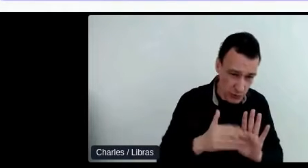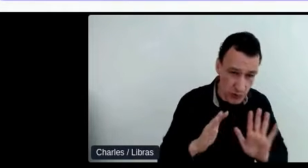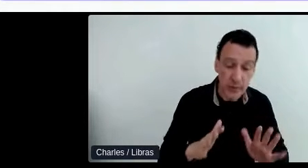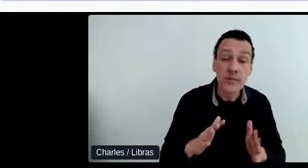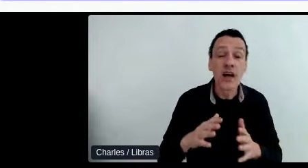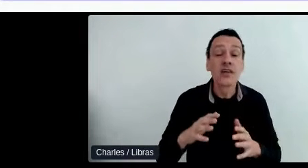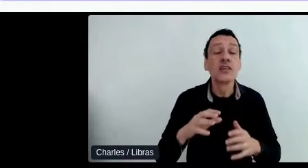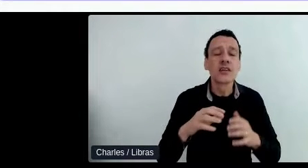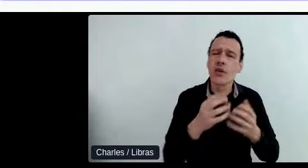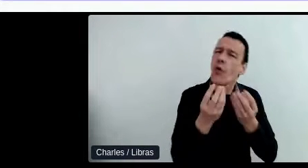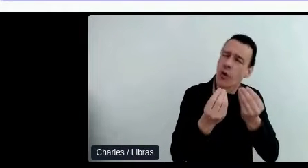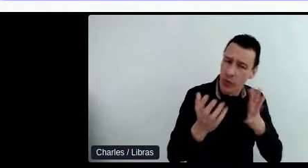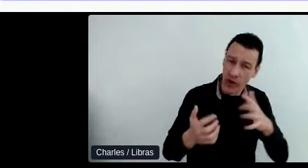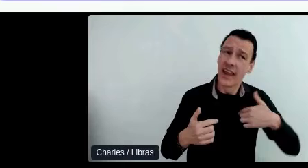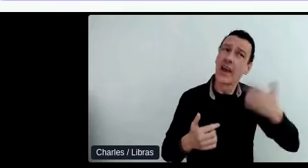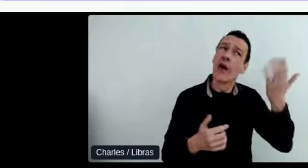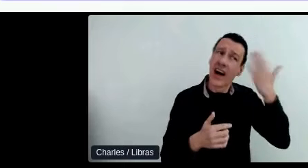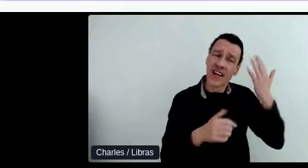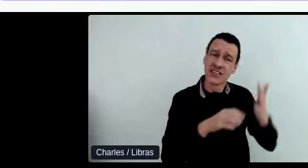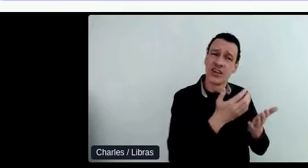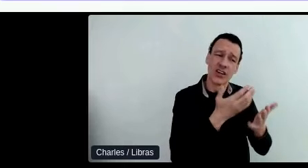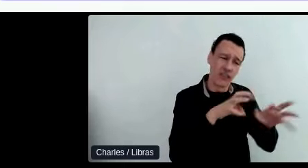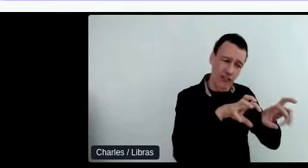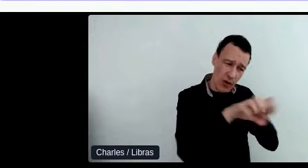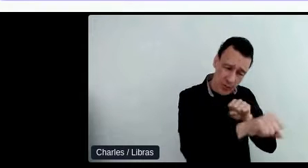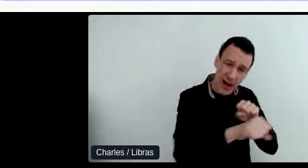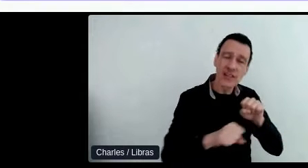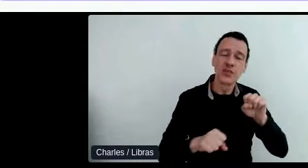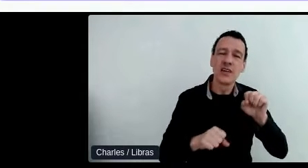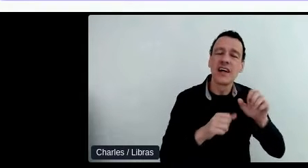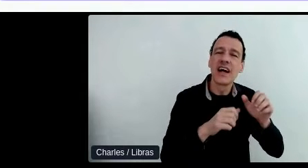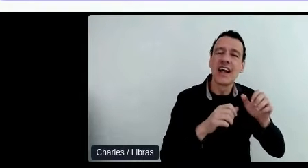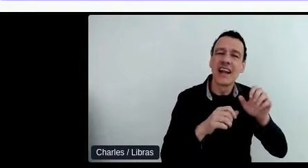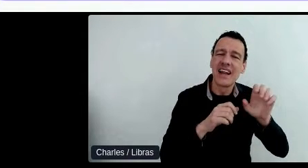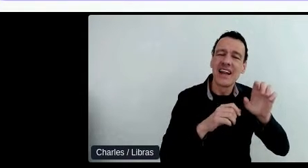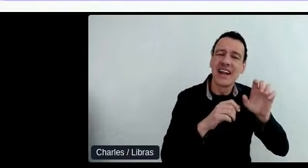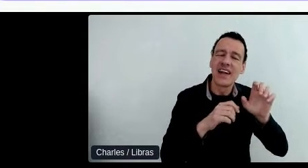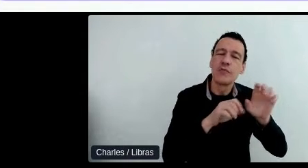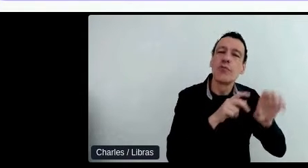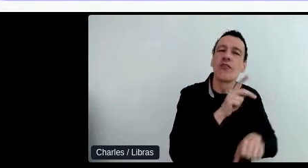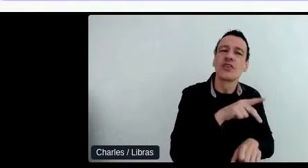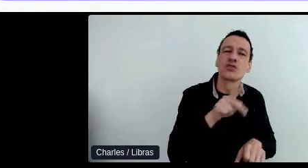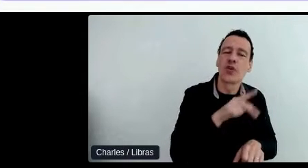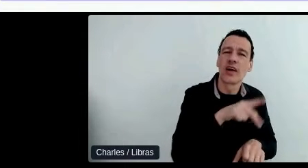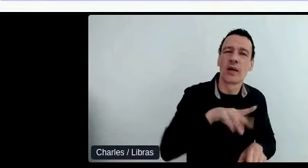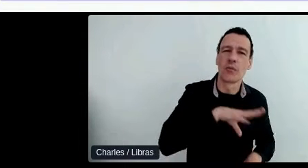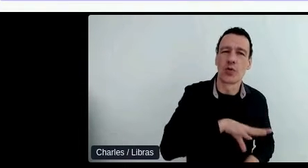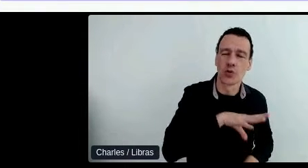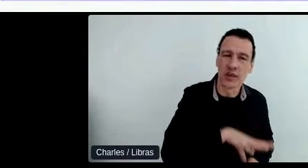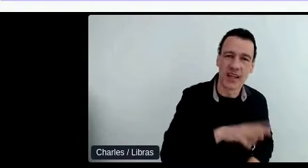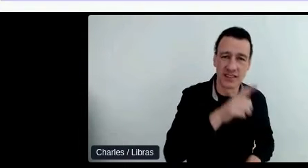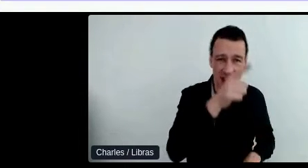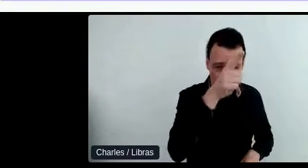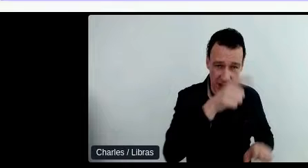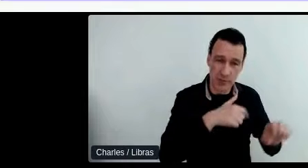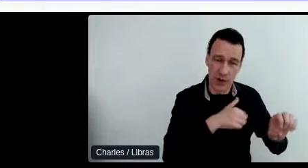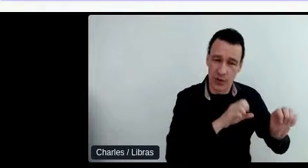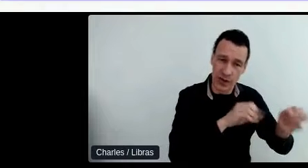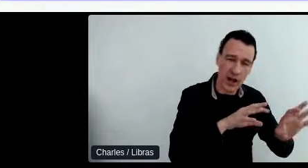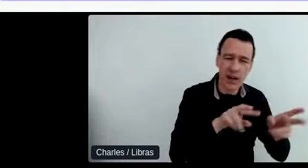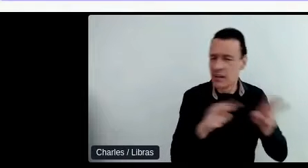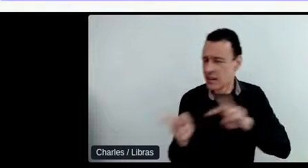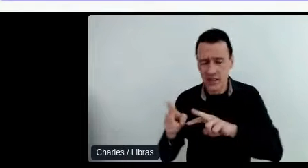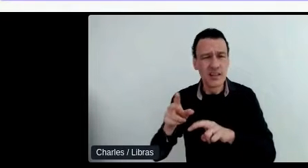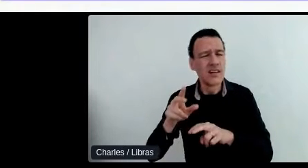letras eu fui parar em análise de sentimentos computacionais, resumidamente, eu trabalhei muito tempo com